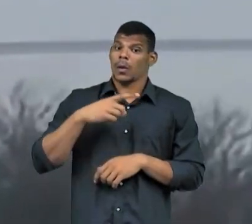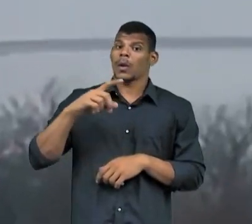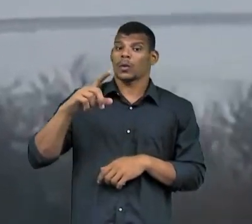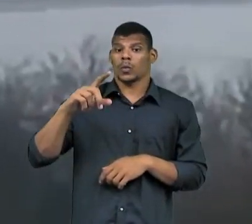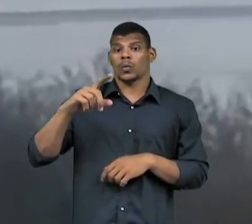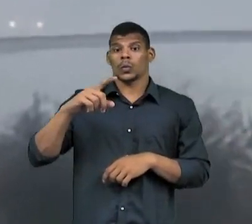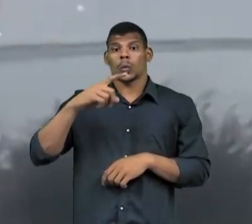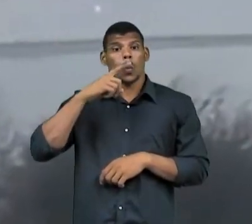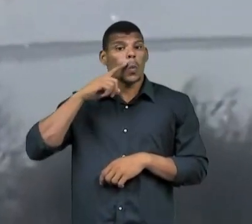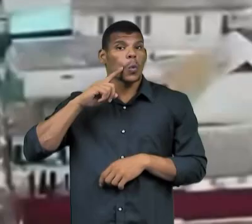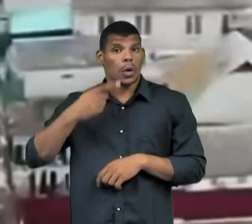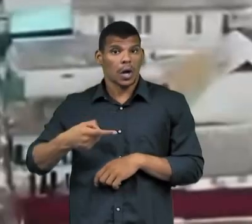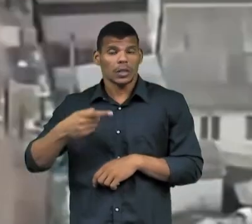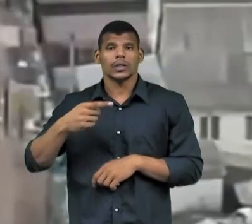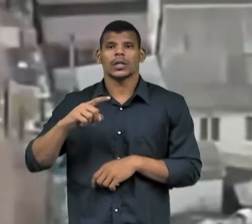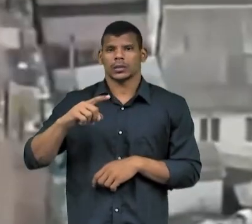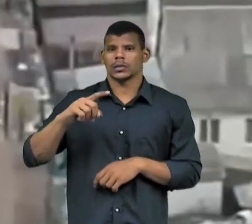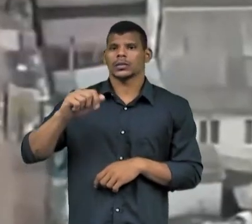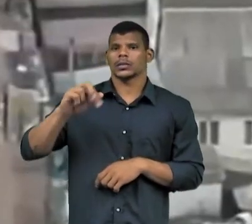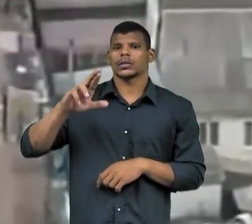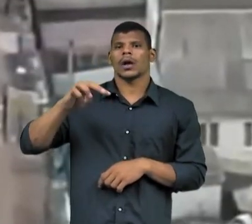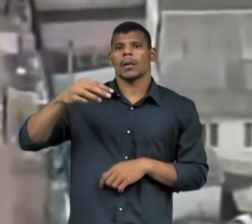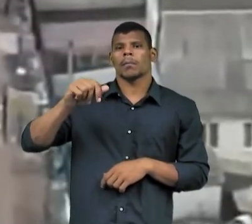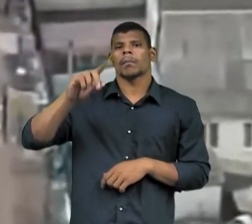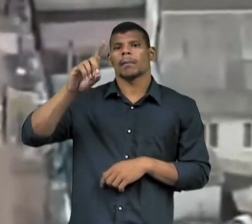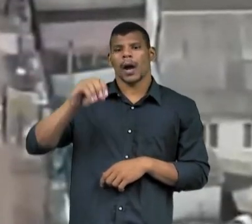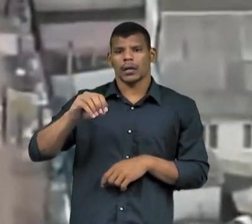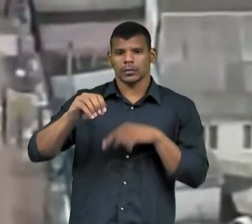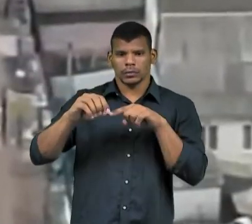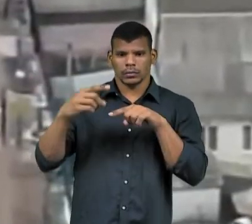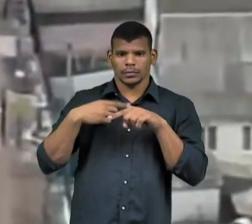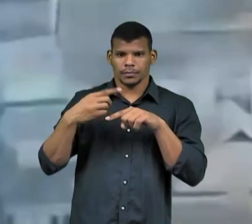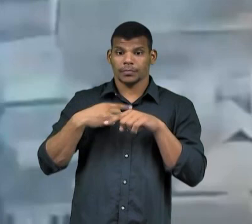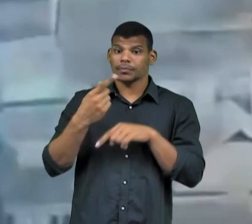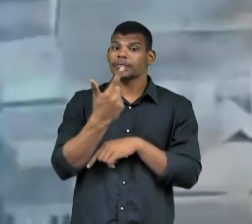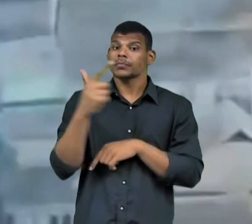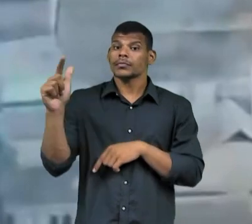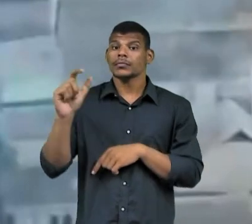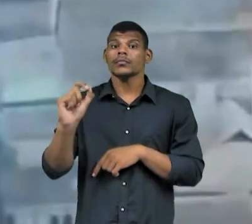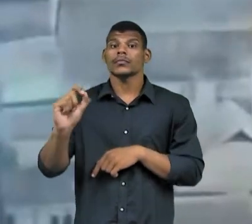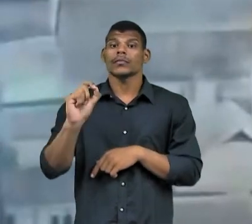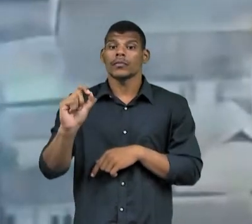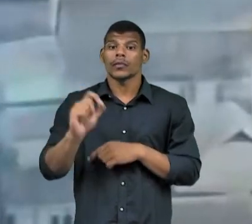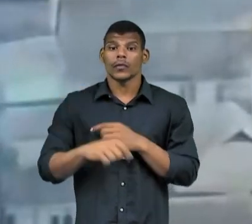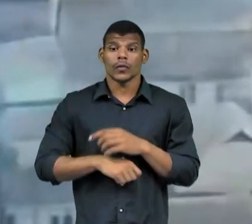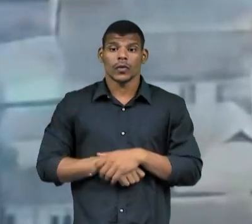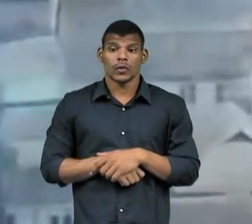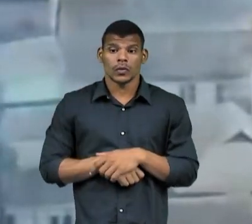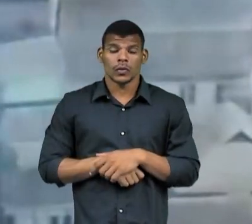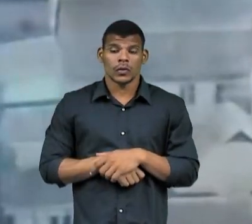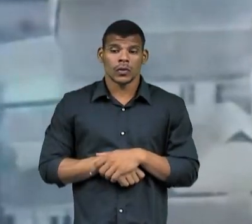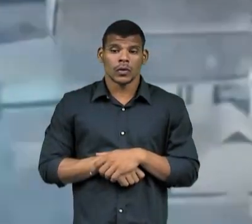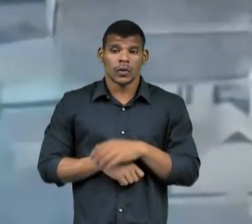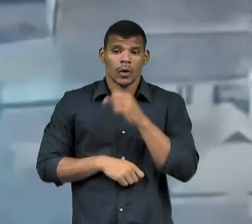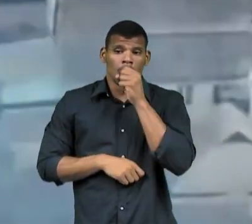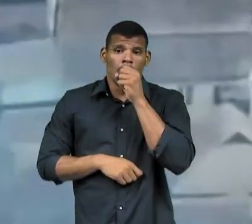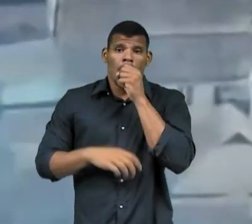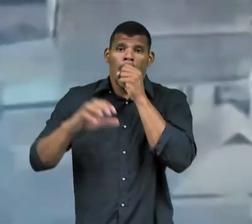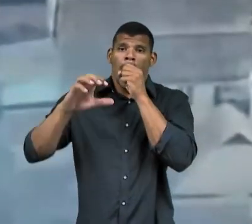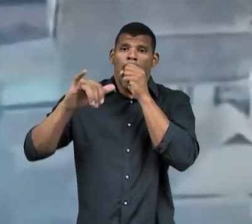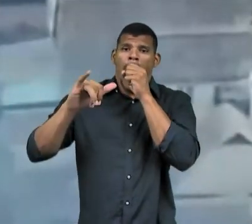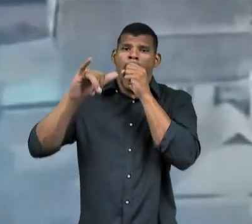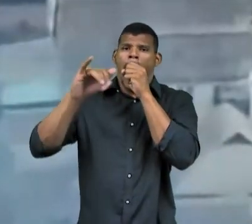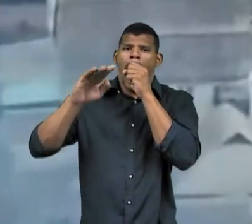meio do exército russo, outra modalidade que vem sendo aplicada nesta guerra é o uso de ciberataques.